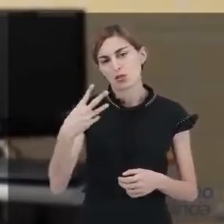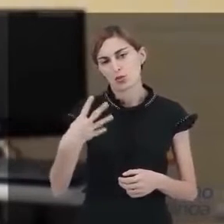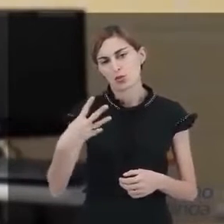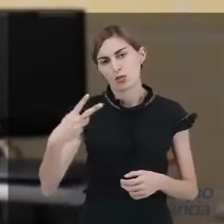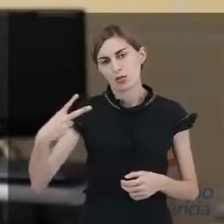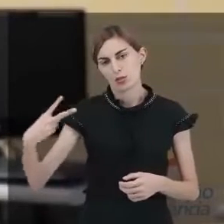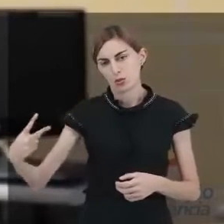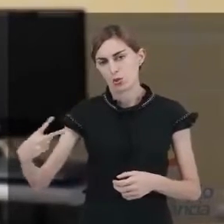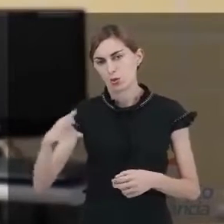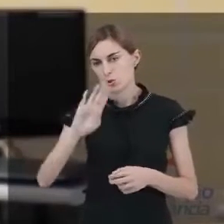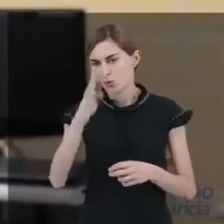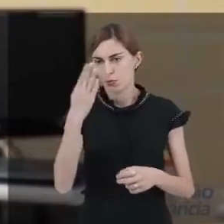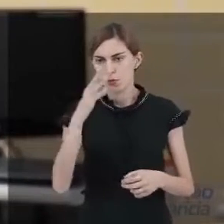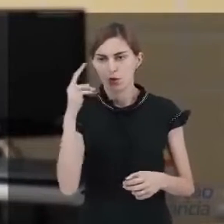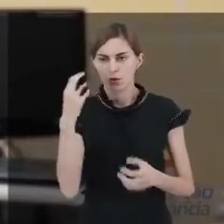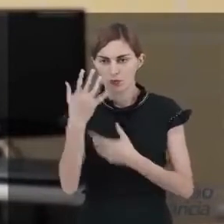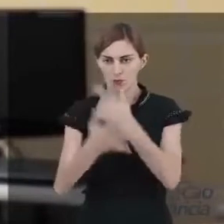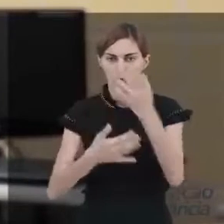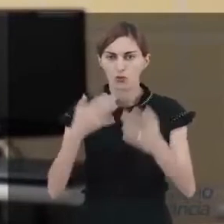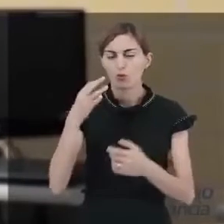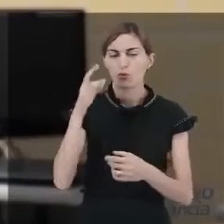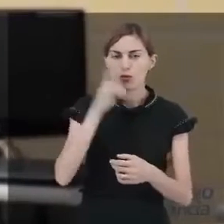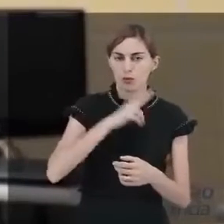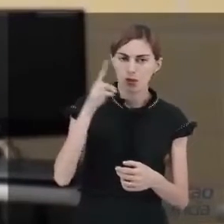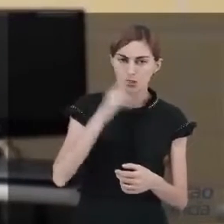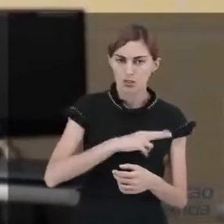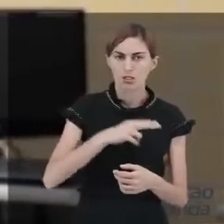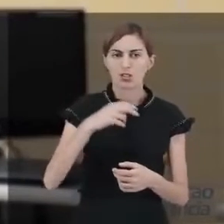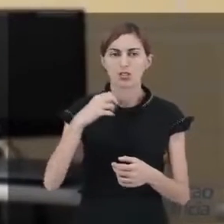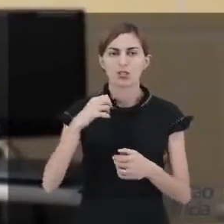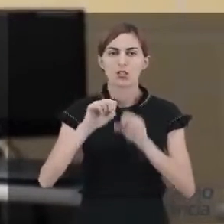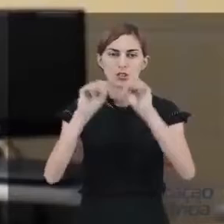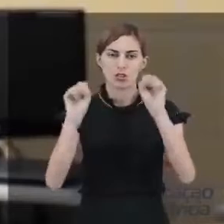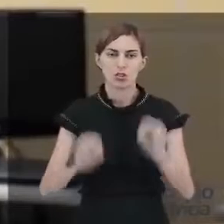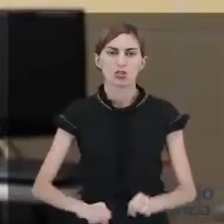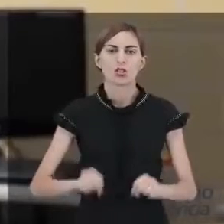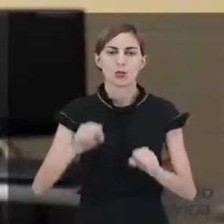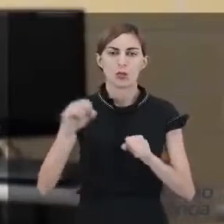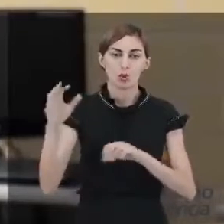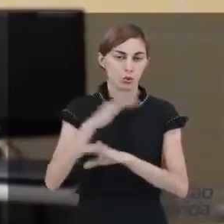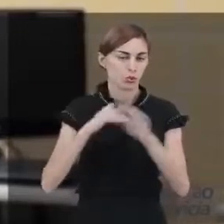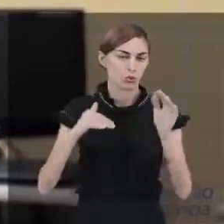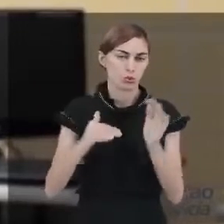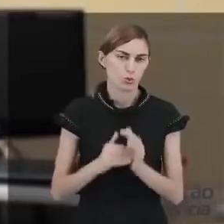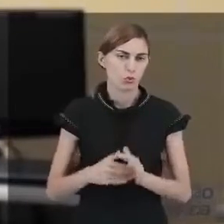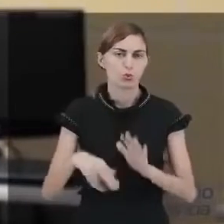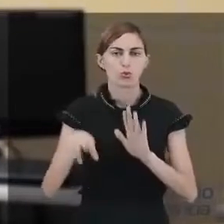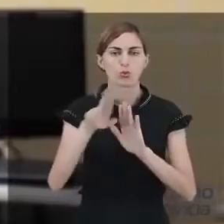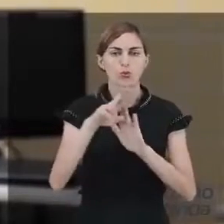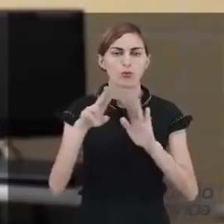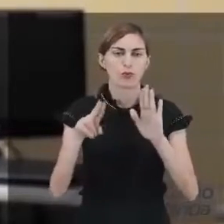de emergência, e o sistema de iluminação, que está na 10898, todas elas são normas